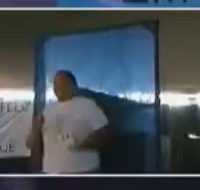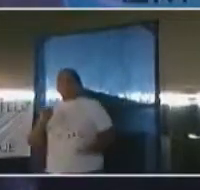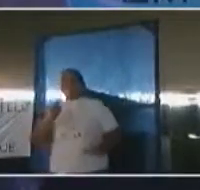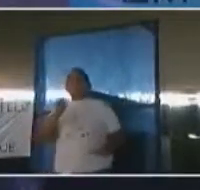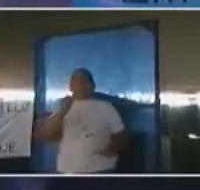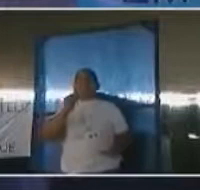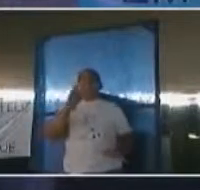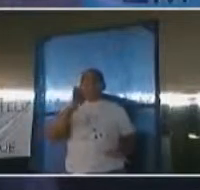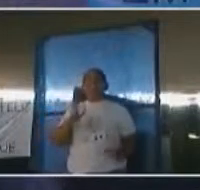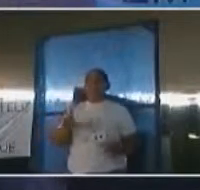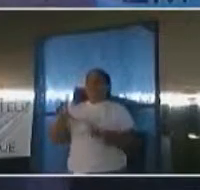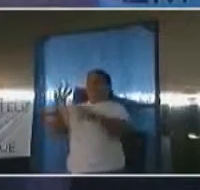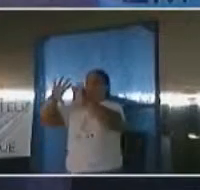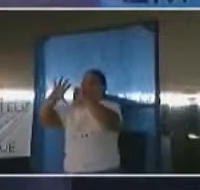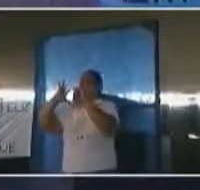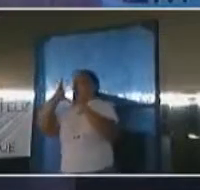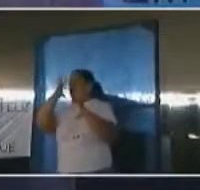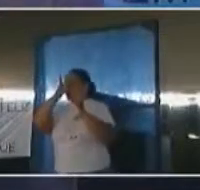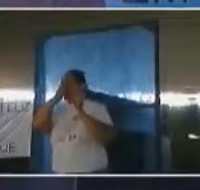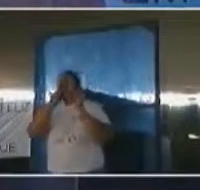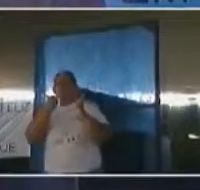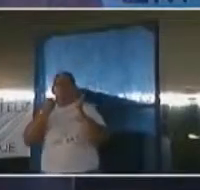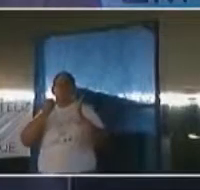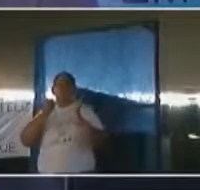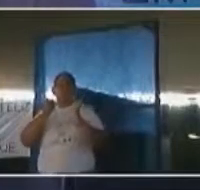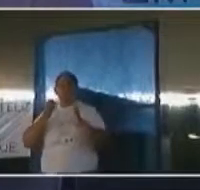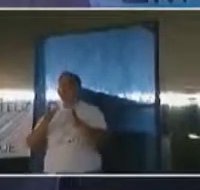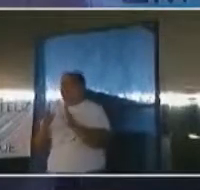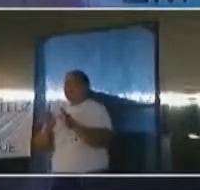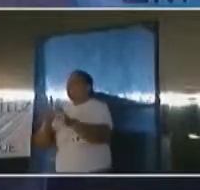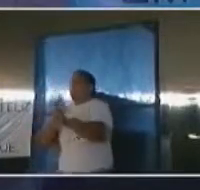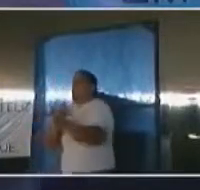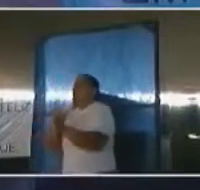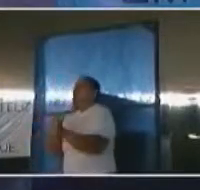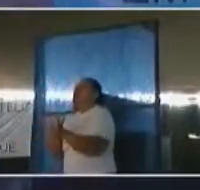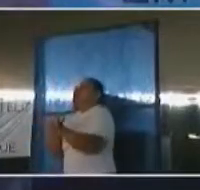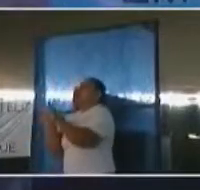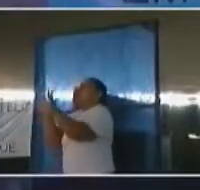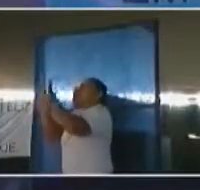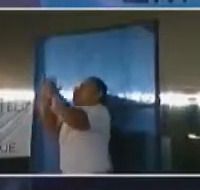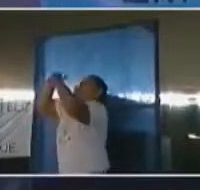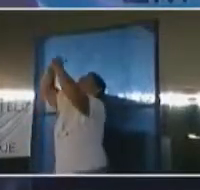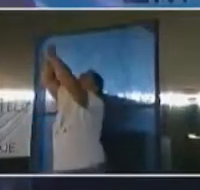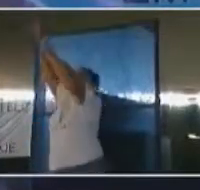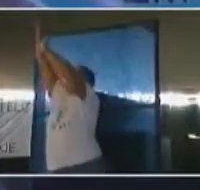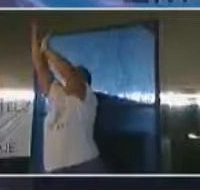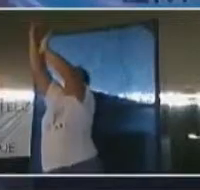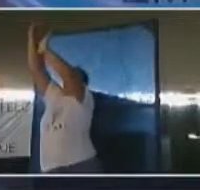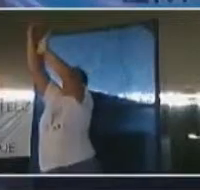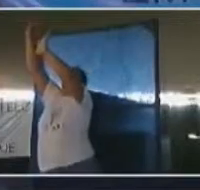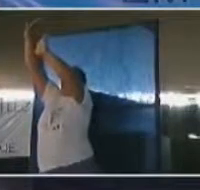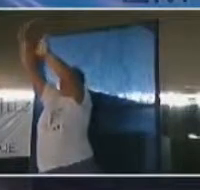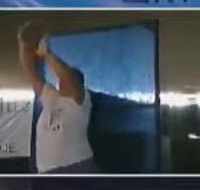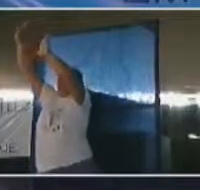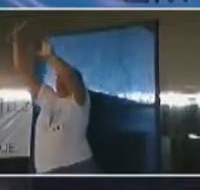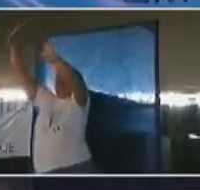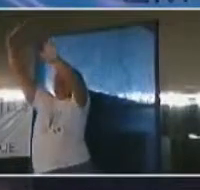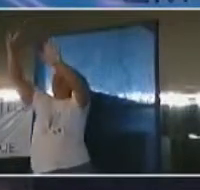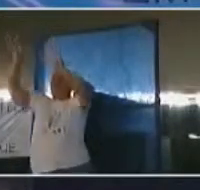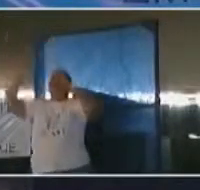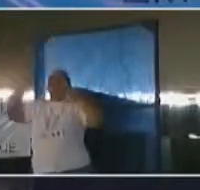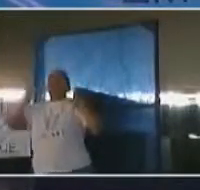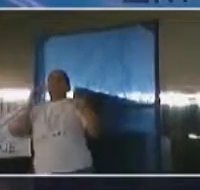pandorga que voava mais alto, e quem conseguia fazer a sua pandorga retornar sã